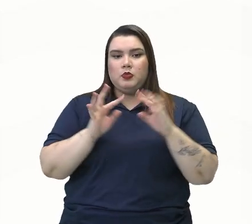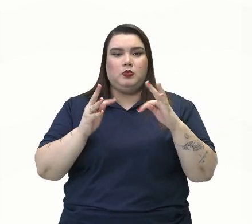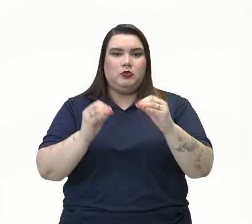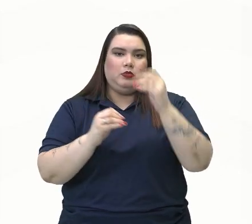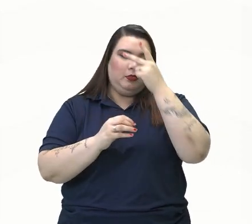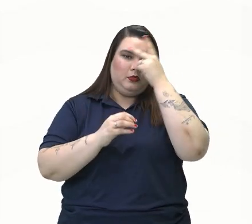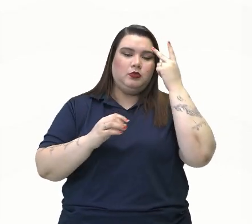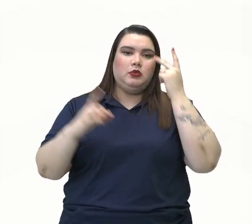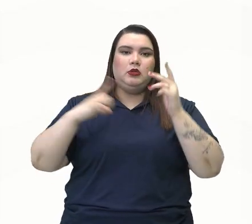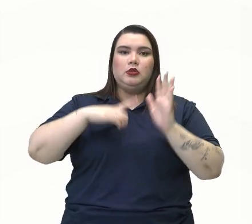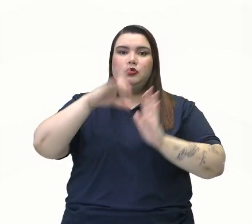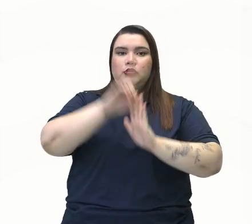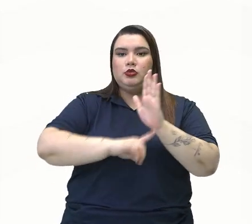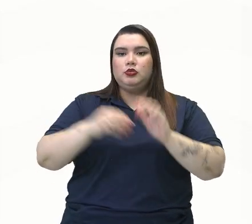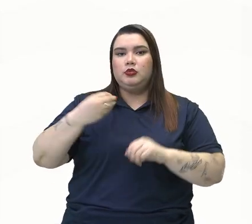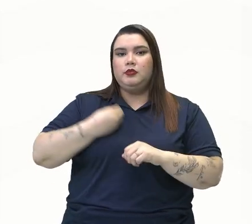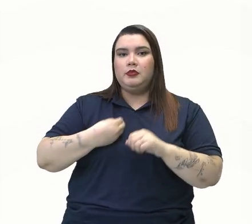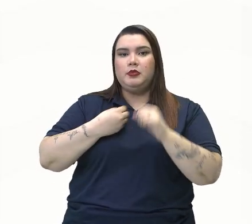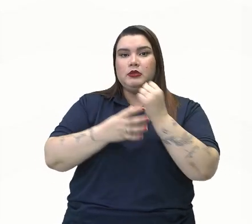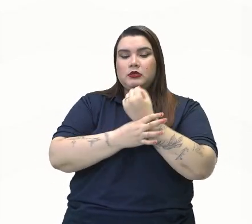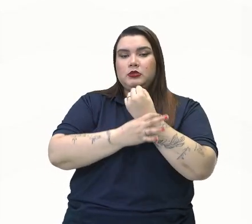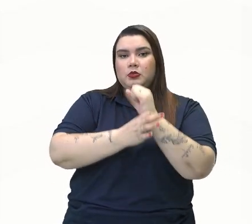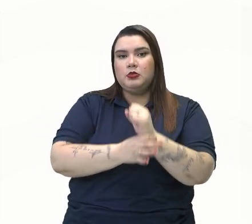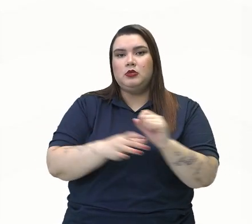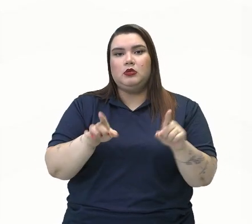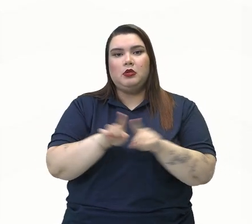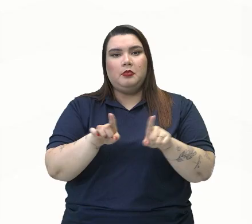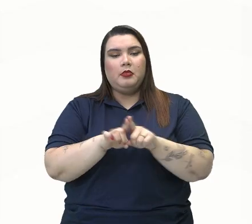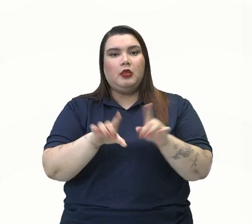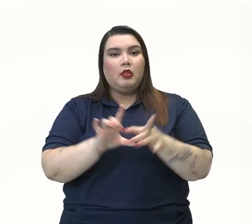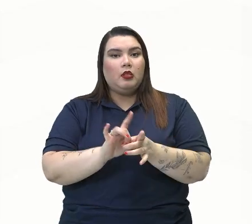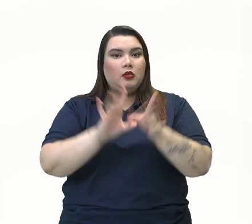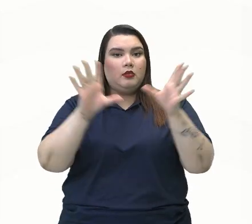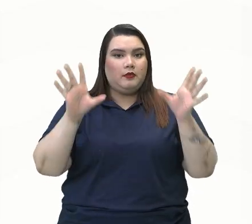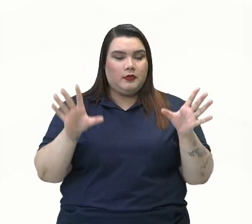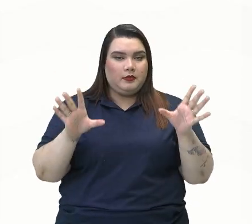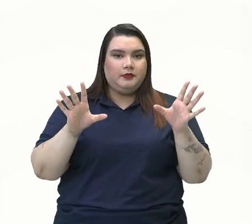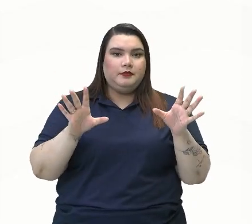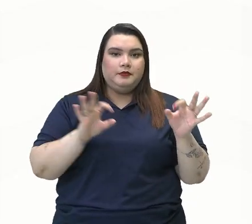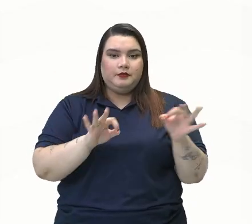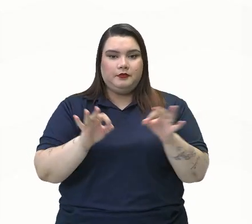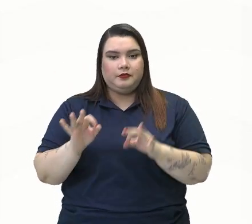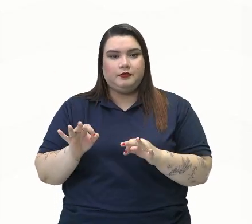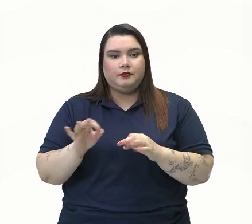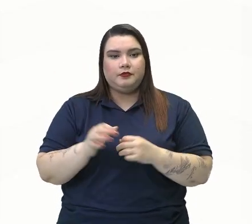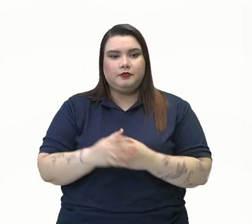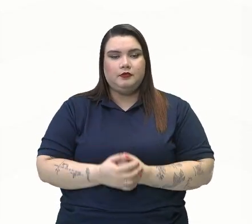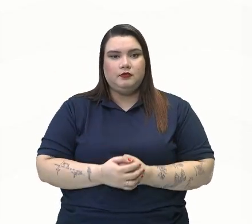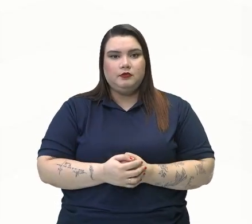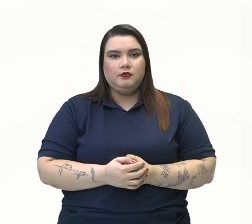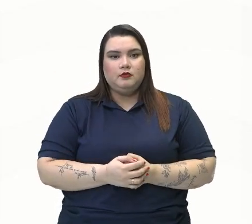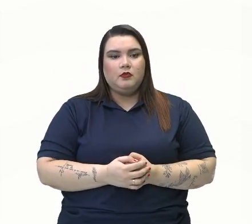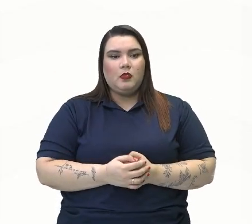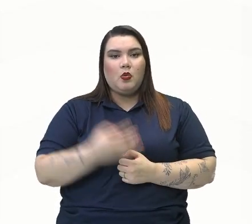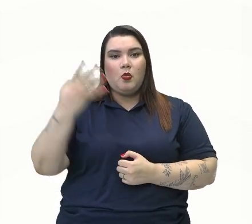de viver em segurança e de forma livre. Esse é o right to